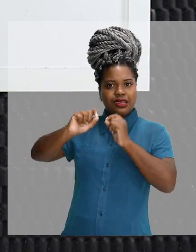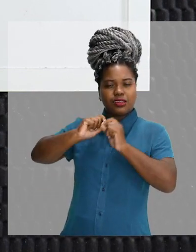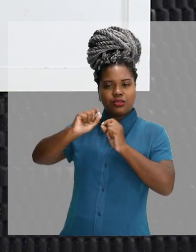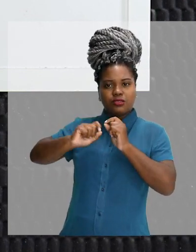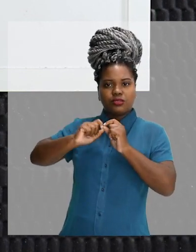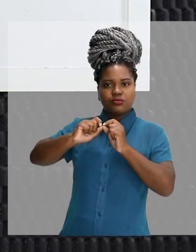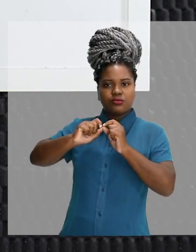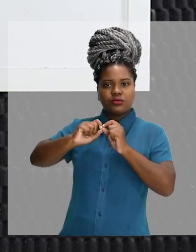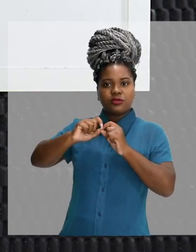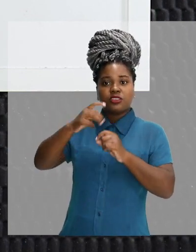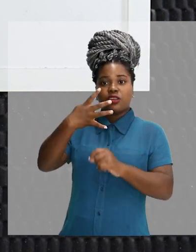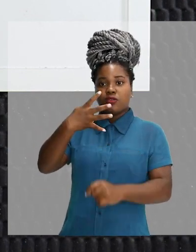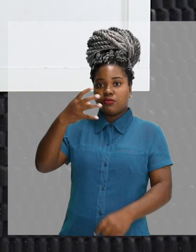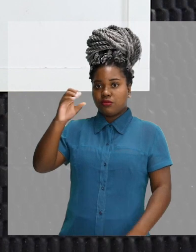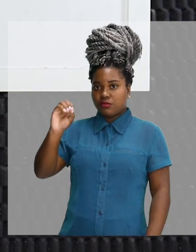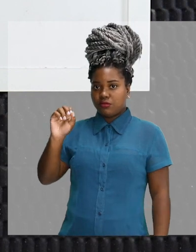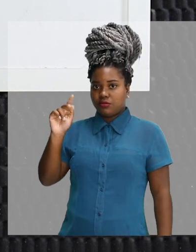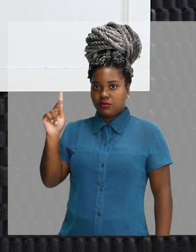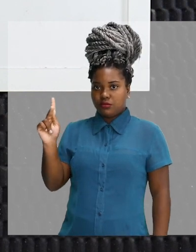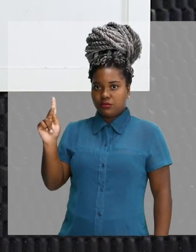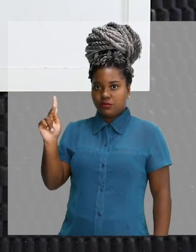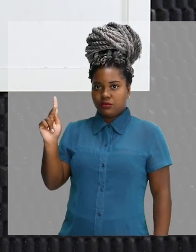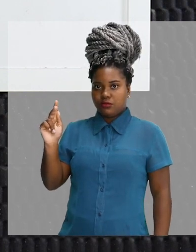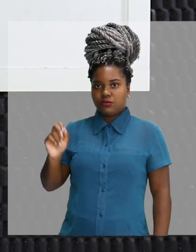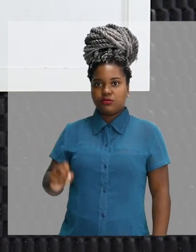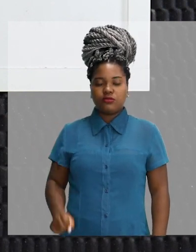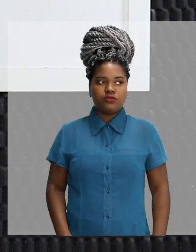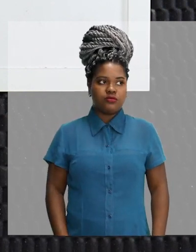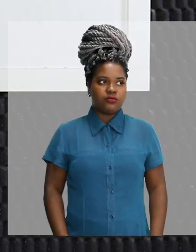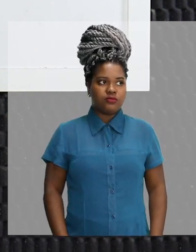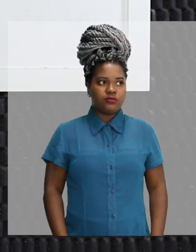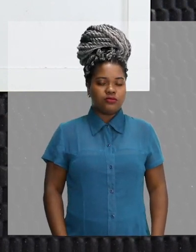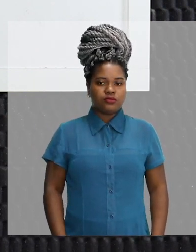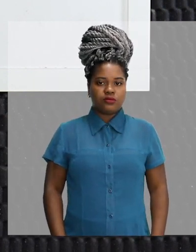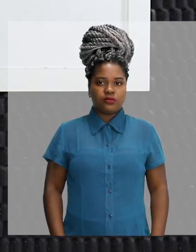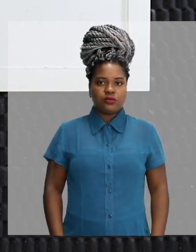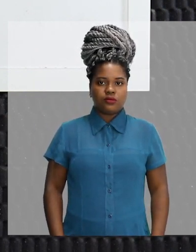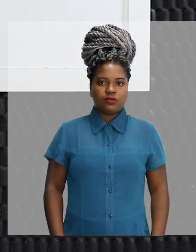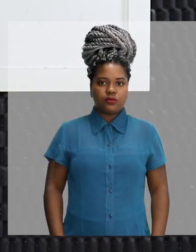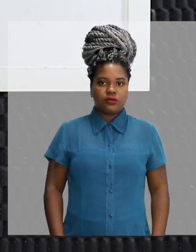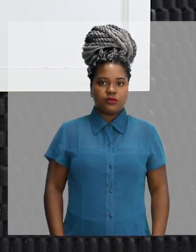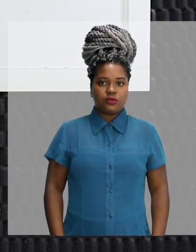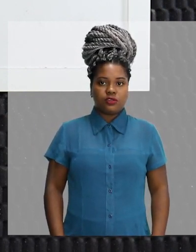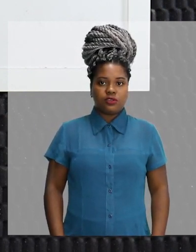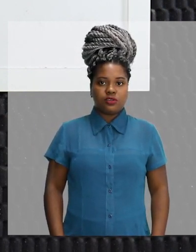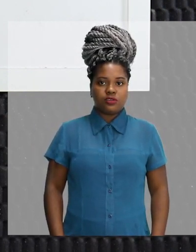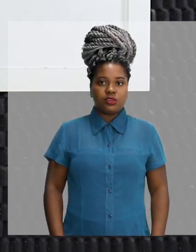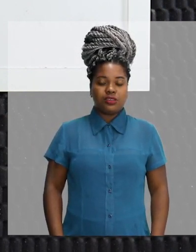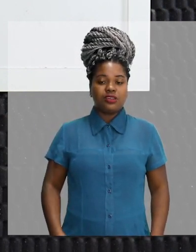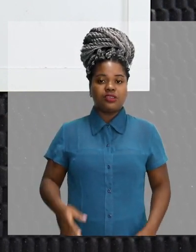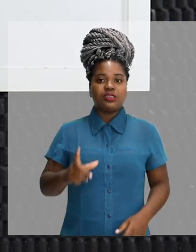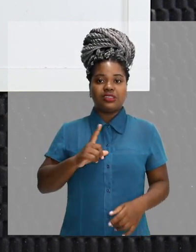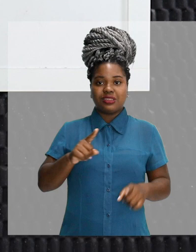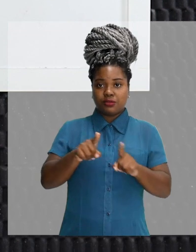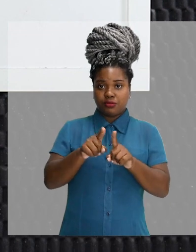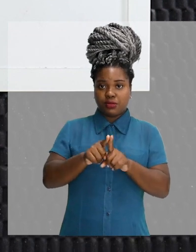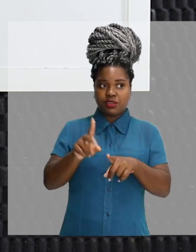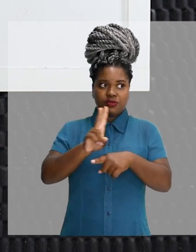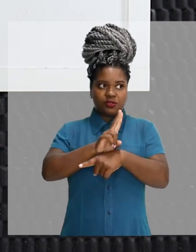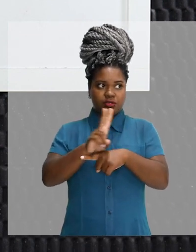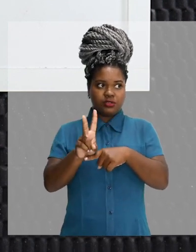é igual a 40 quilos. Tá, ok? E ele está inicialmente em repouso. A velocidade inicial,